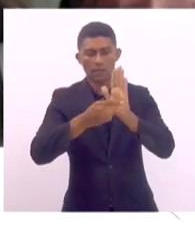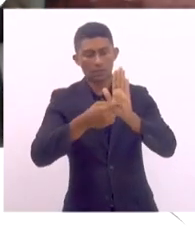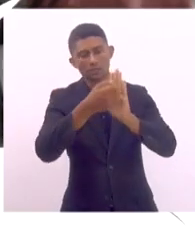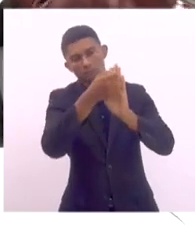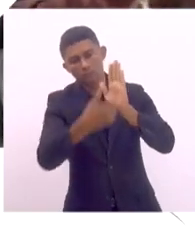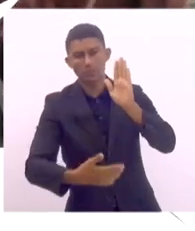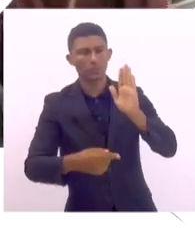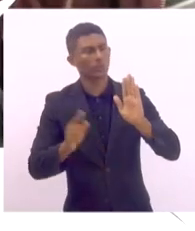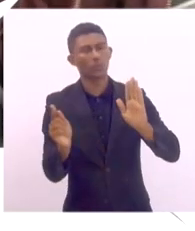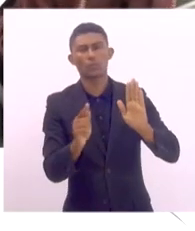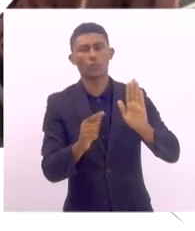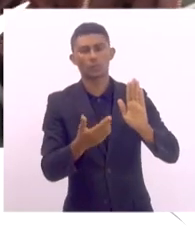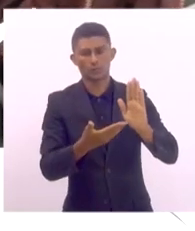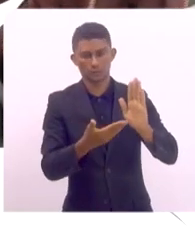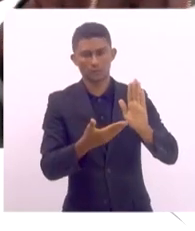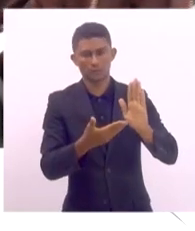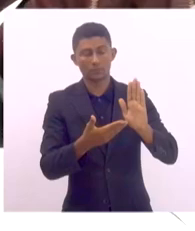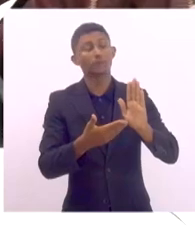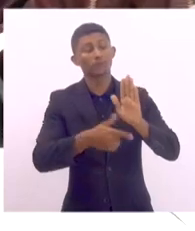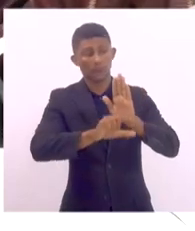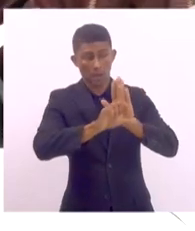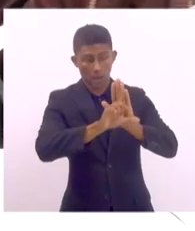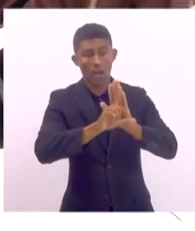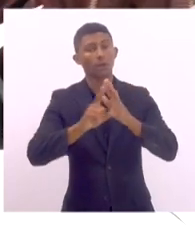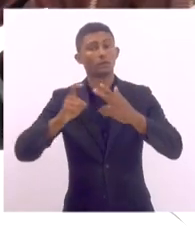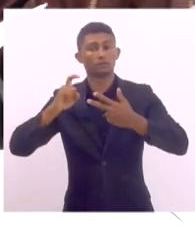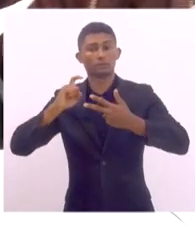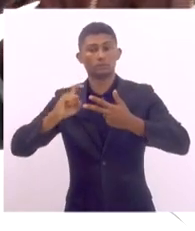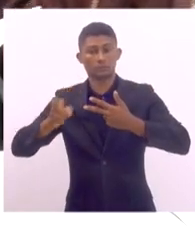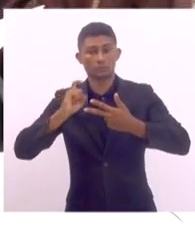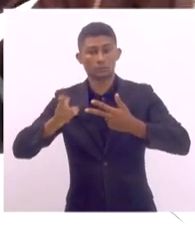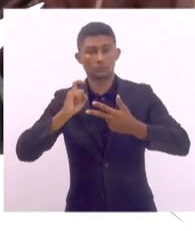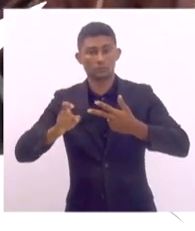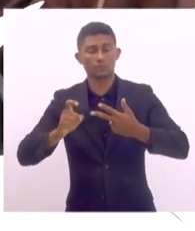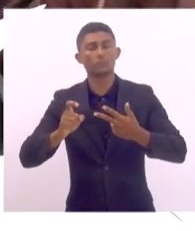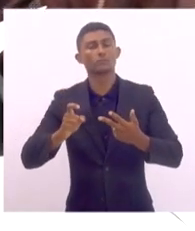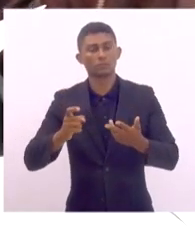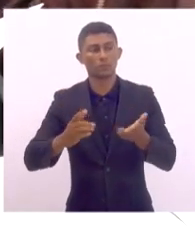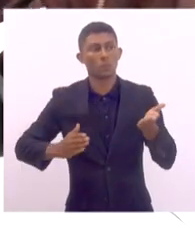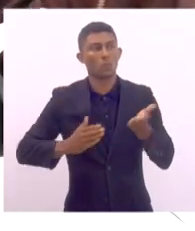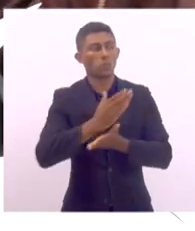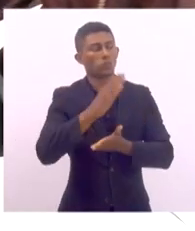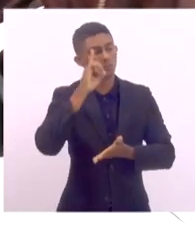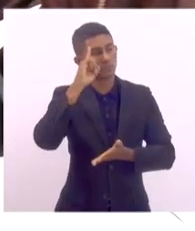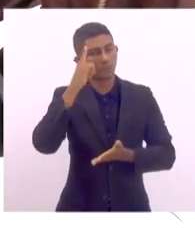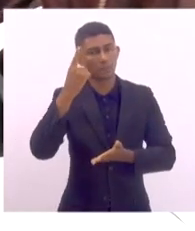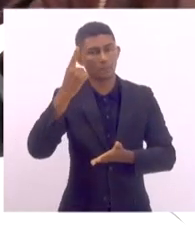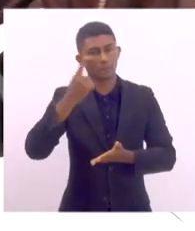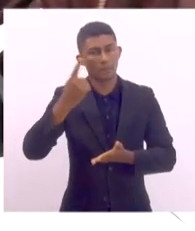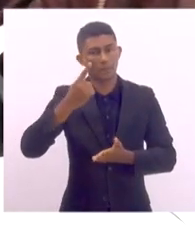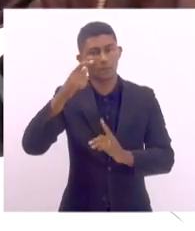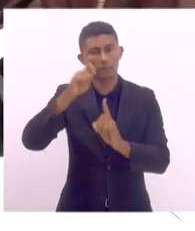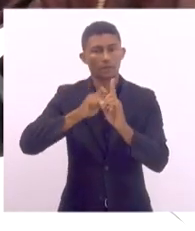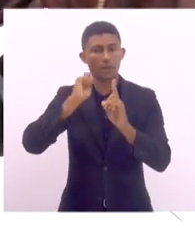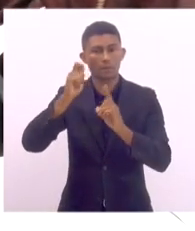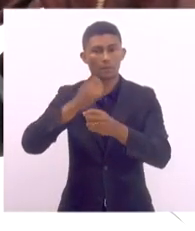Bacelar. A lei do Executivo, sancionada em 1º de abril de